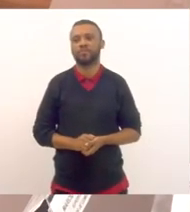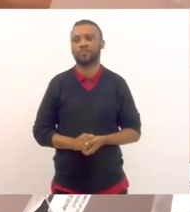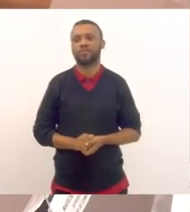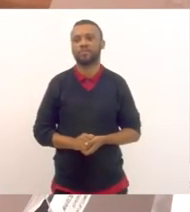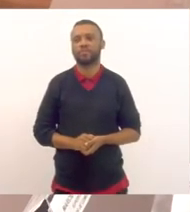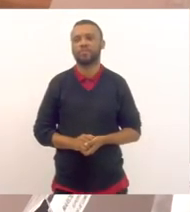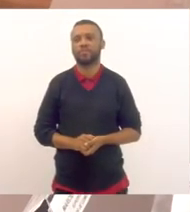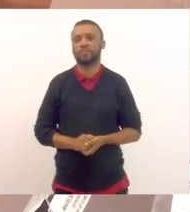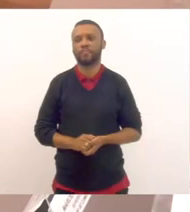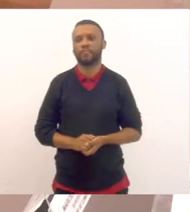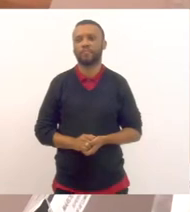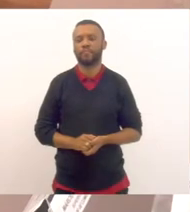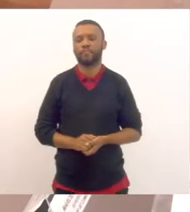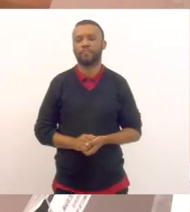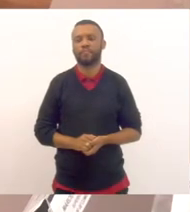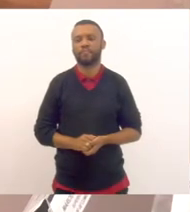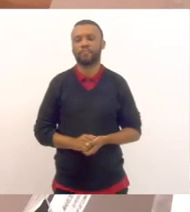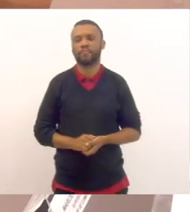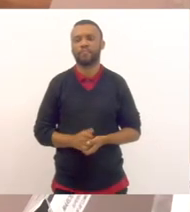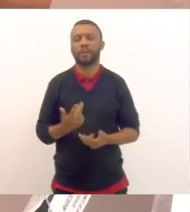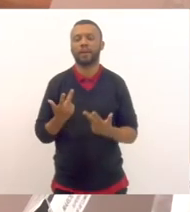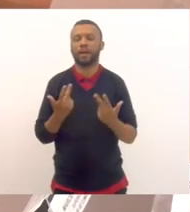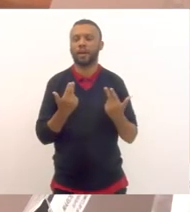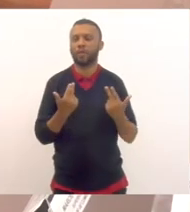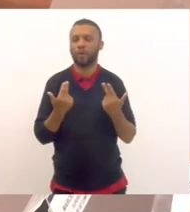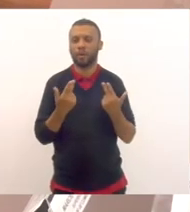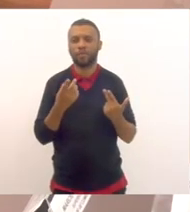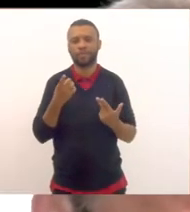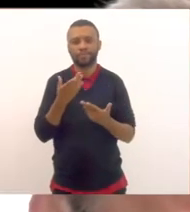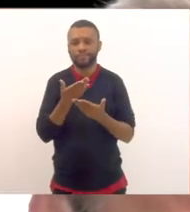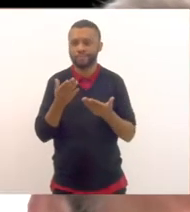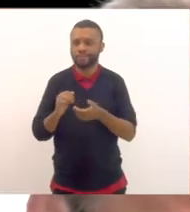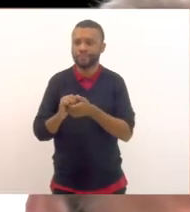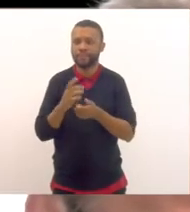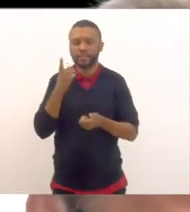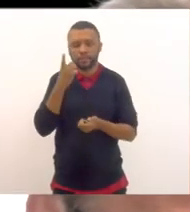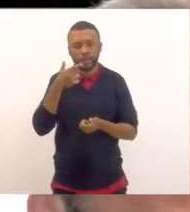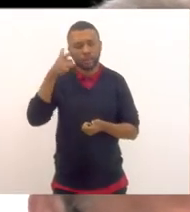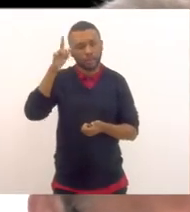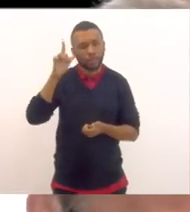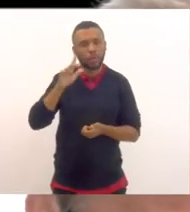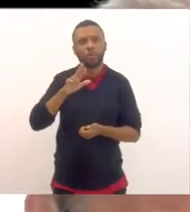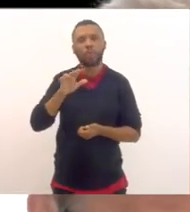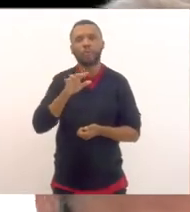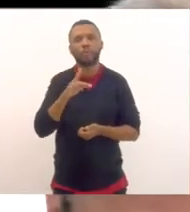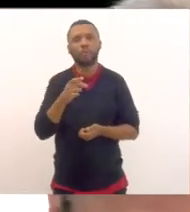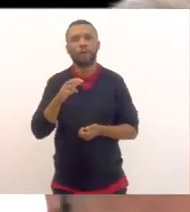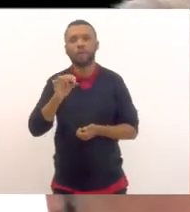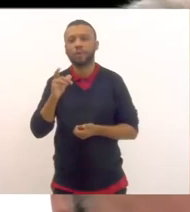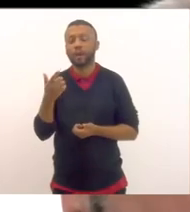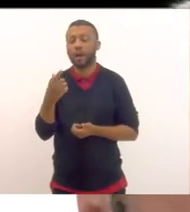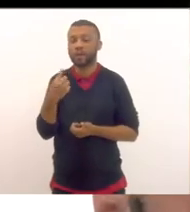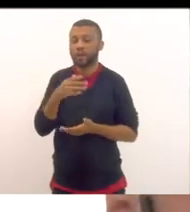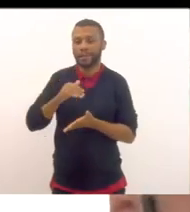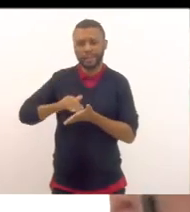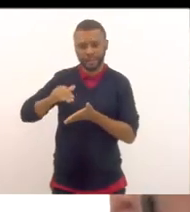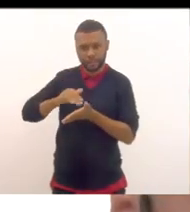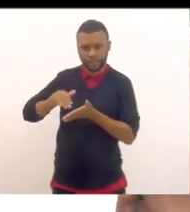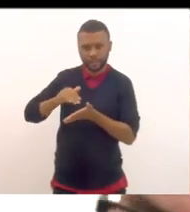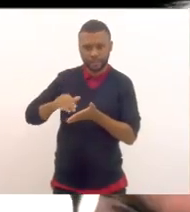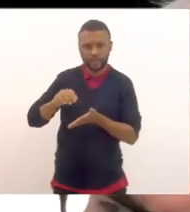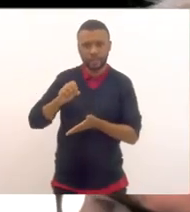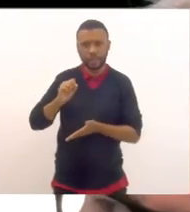é da mesma forma deputada adaptadores Paulo também também é ser trans é